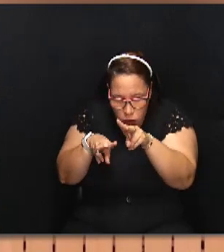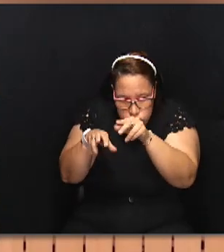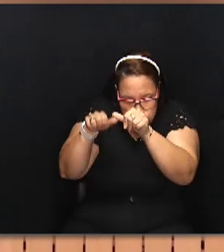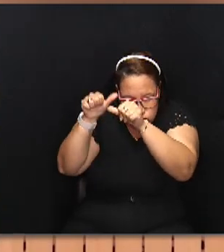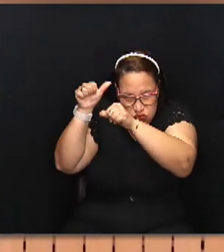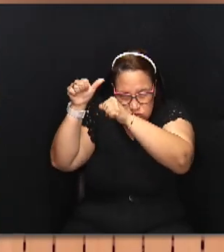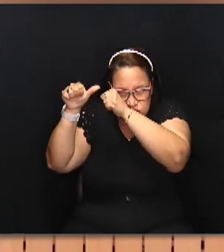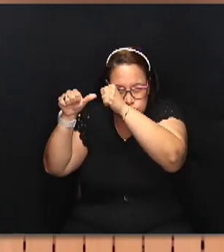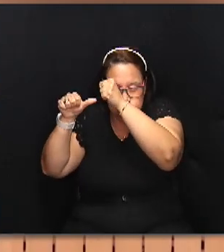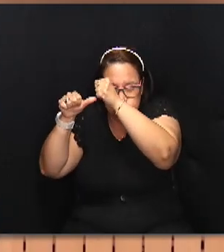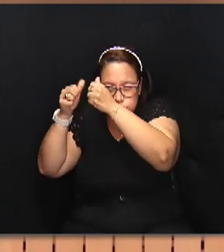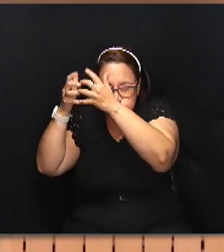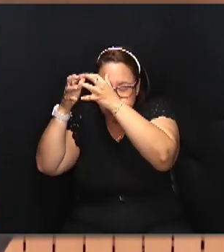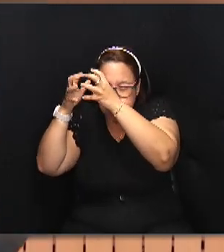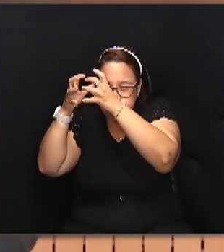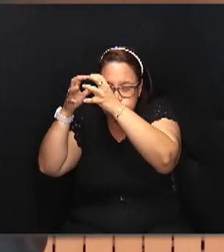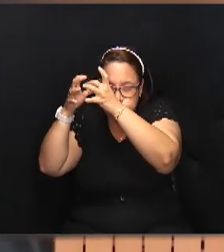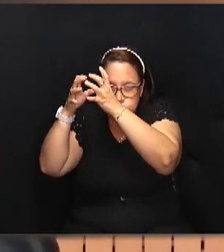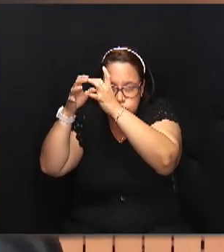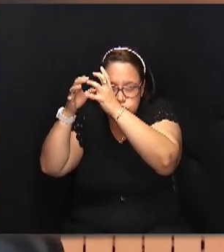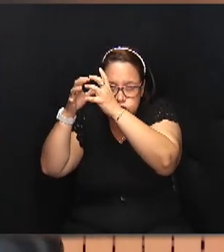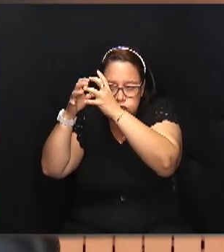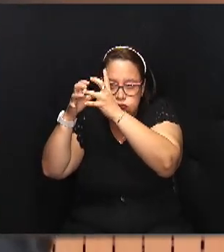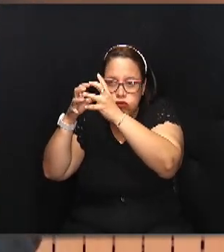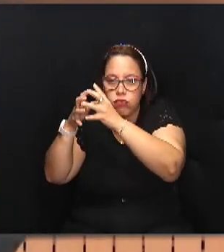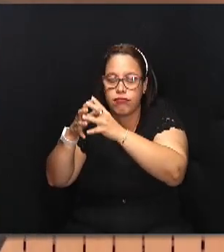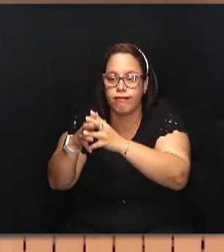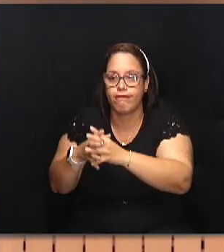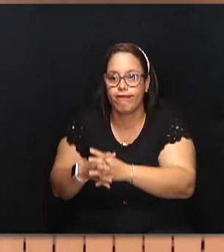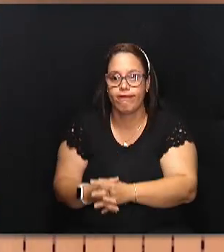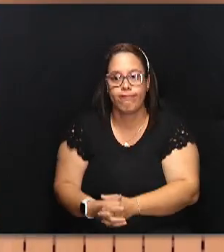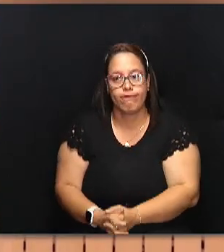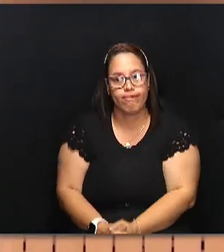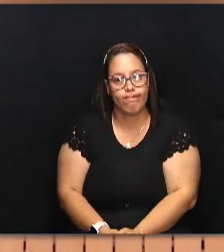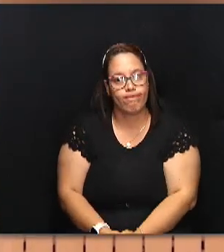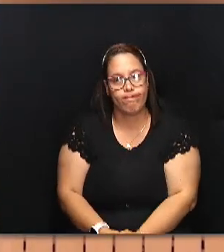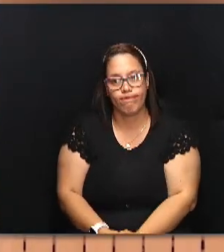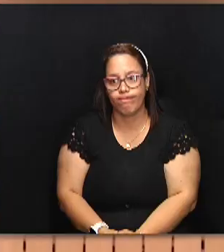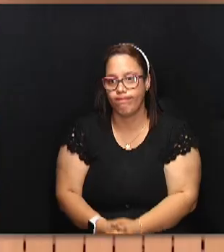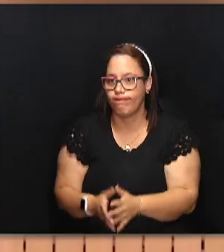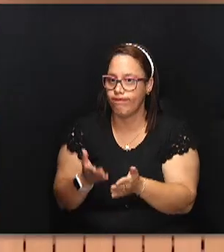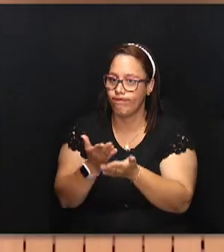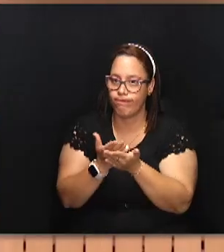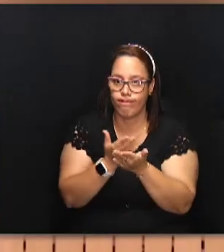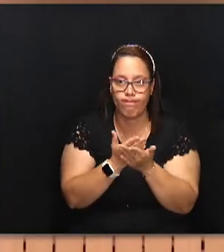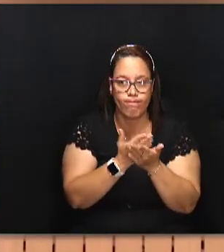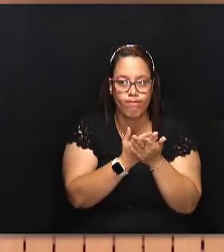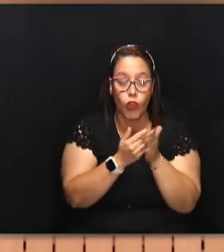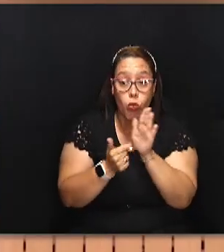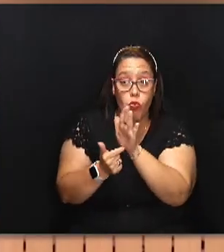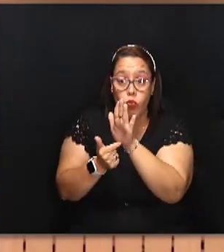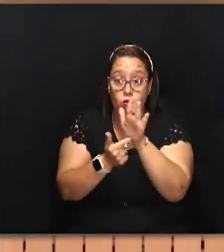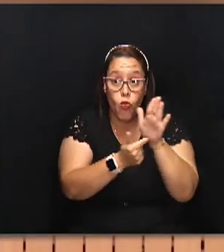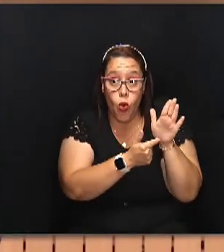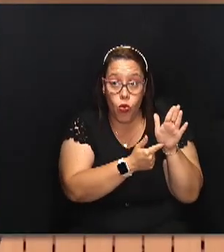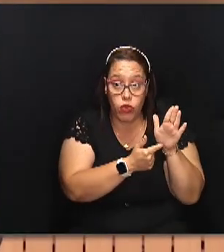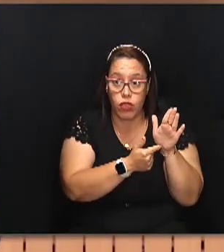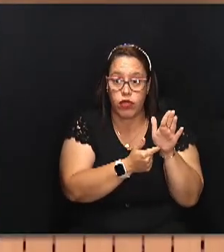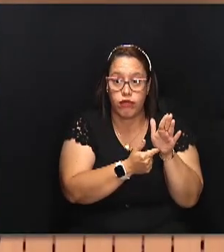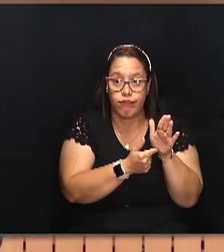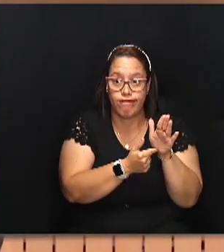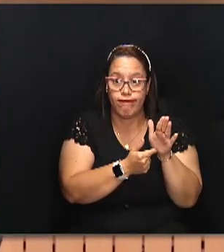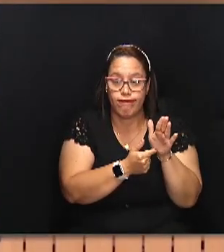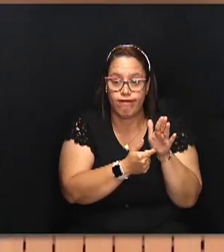transformando totalmente as funções cerebrais da pessoa. Isso tudo, estudos embasam essa